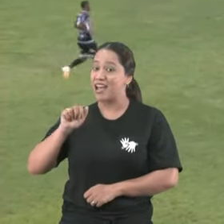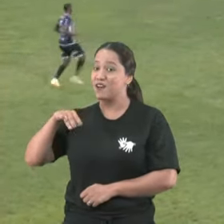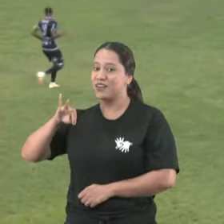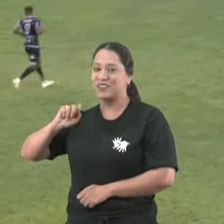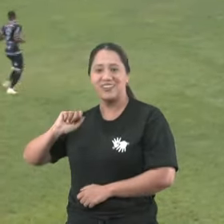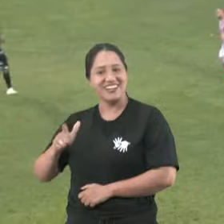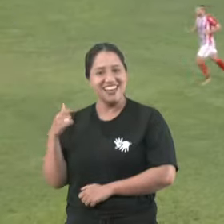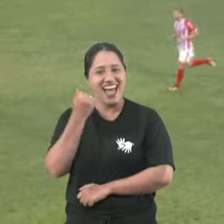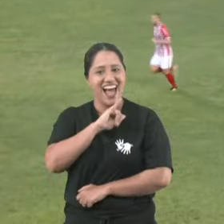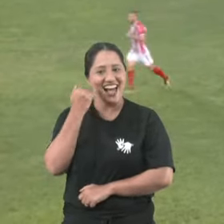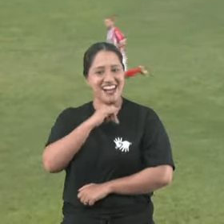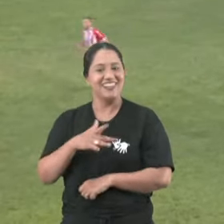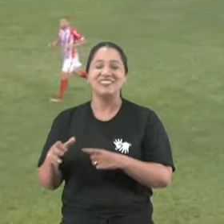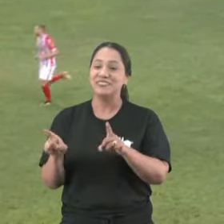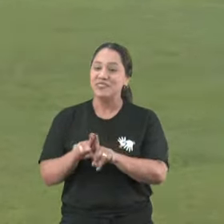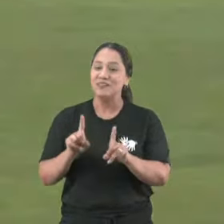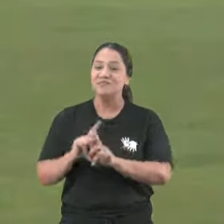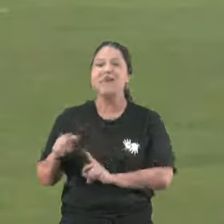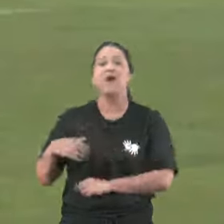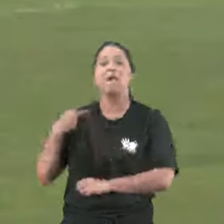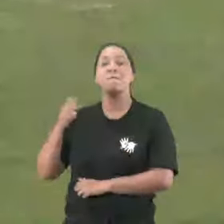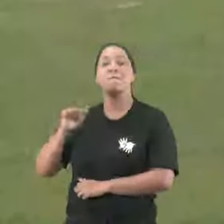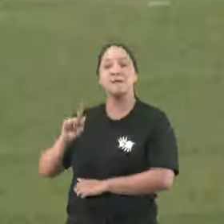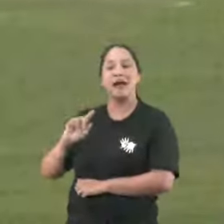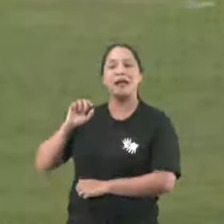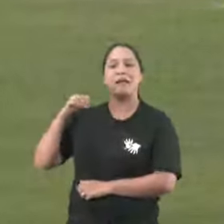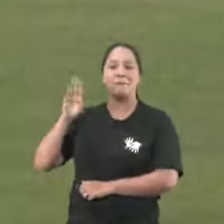Equatorial e PagBet.